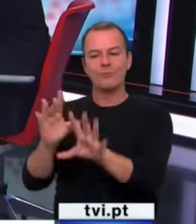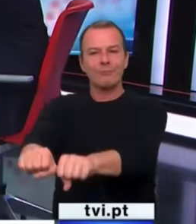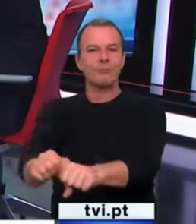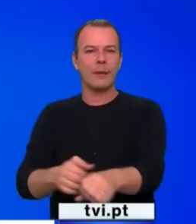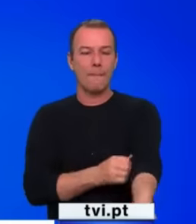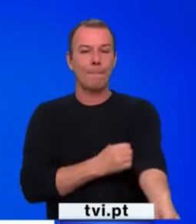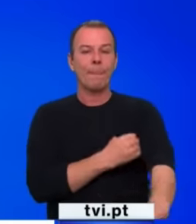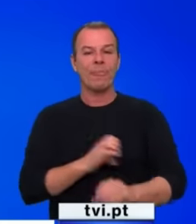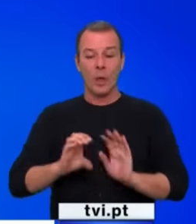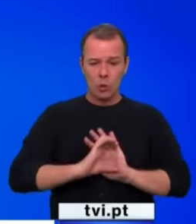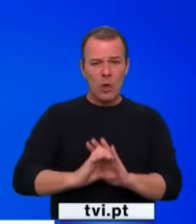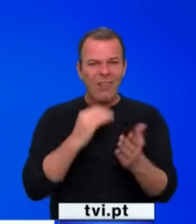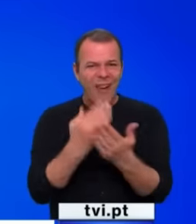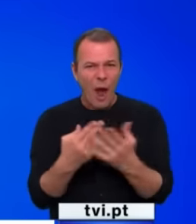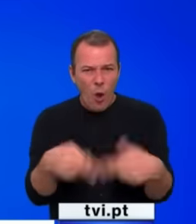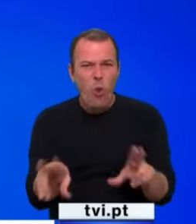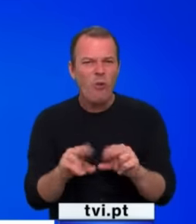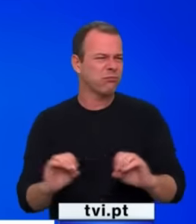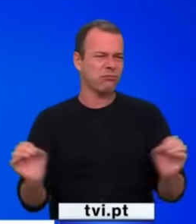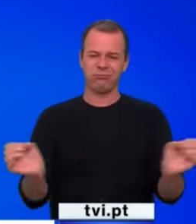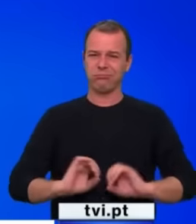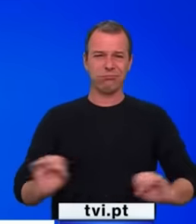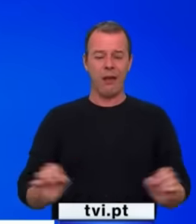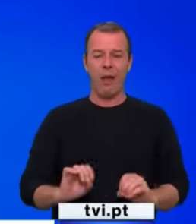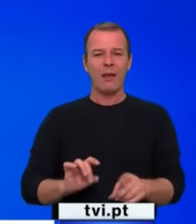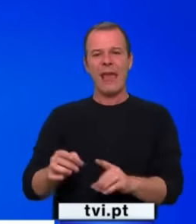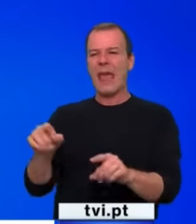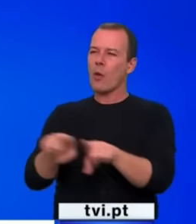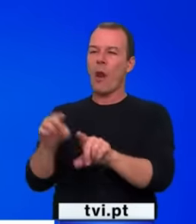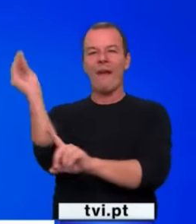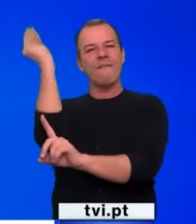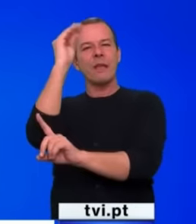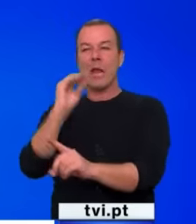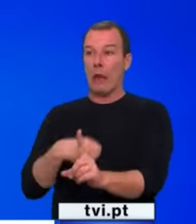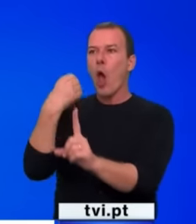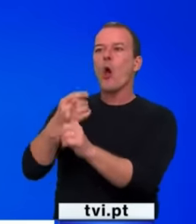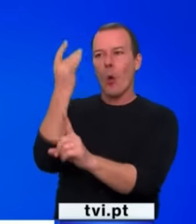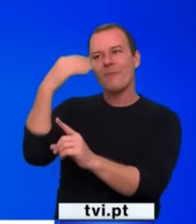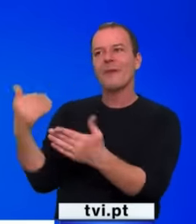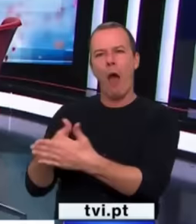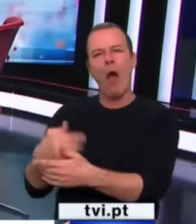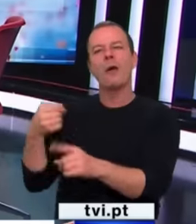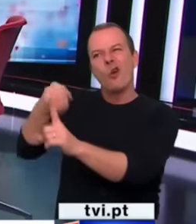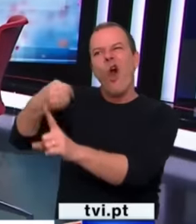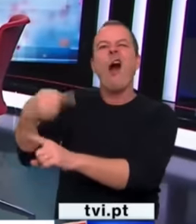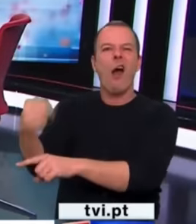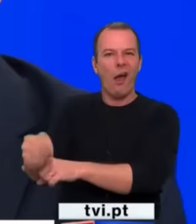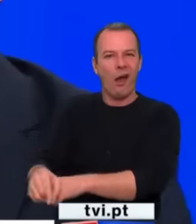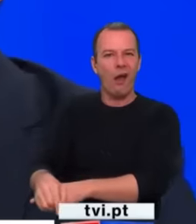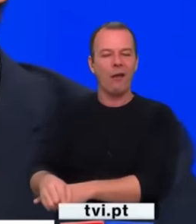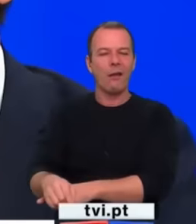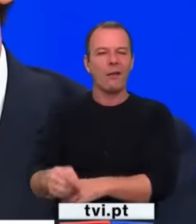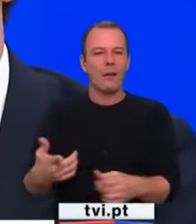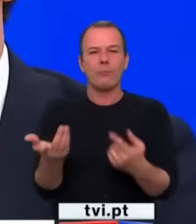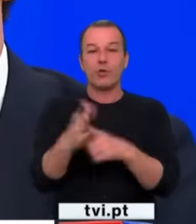Chega não traz nada de novo. O Chega quer fazer de conta que combate a corrupção e apresenta soluções que já existem. Isto é... O